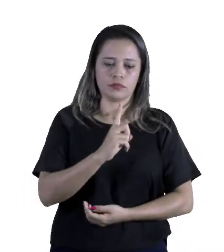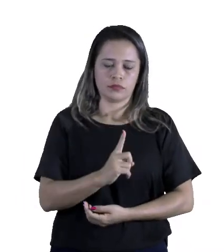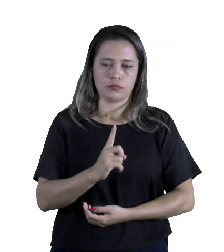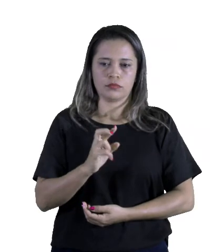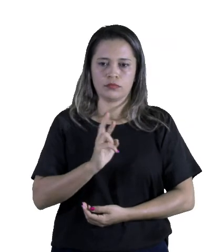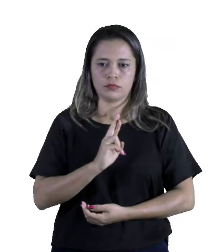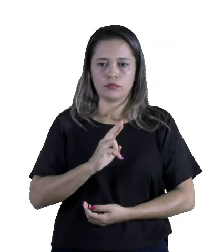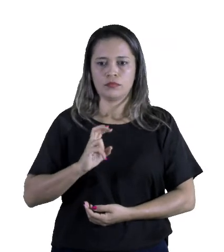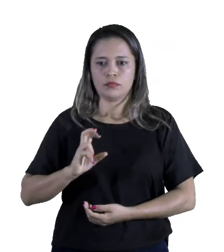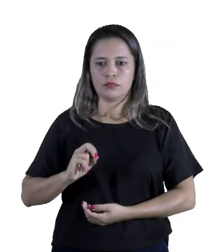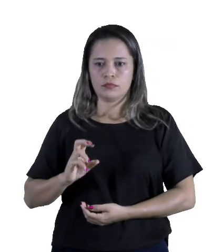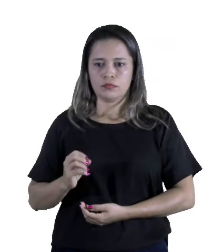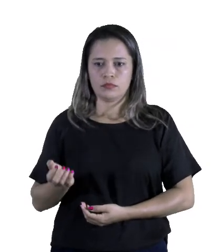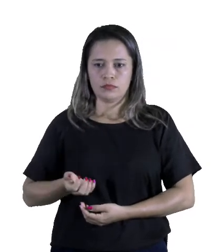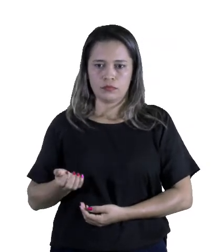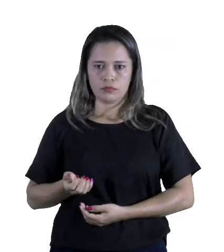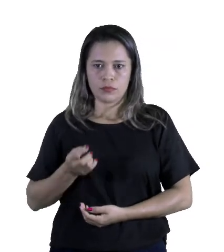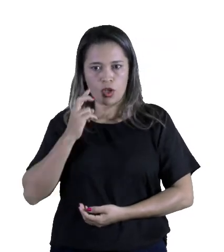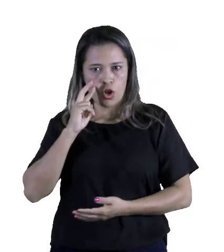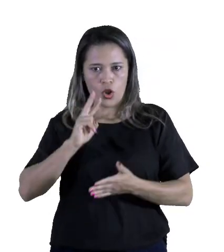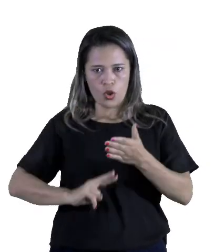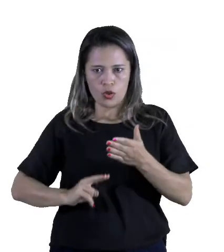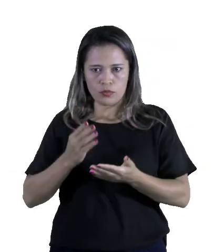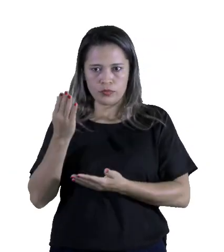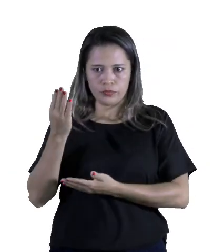R$41,50. Tá aí a escrita do número.